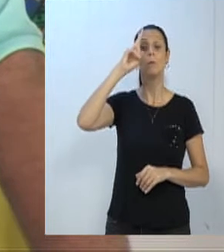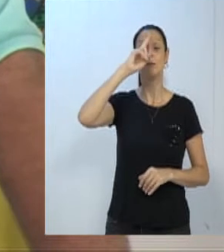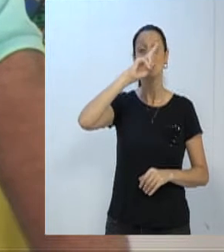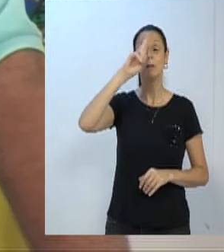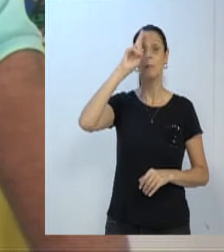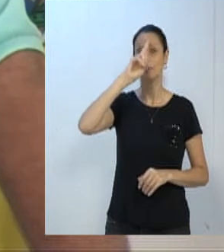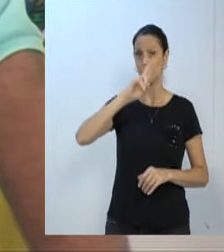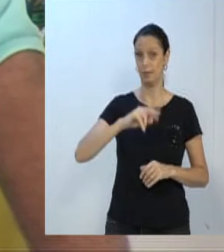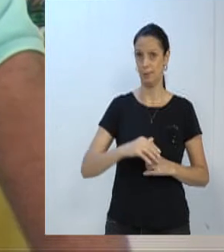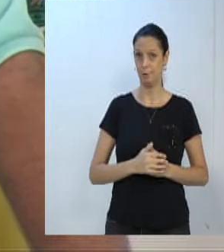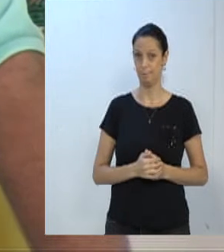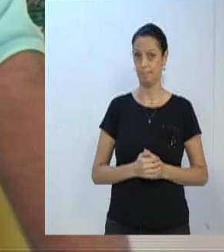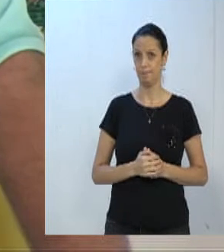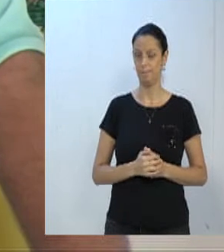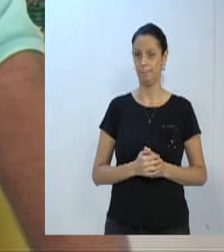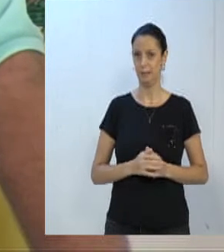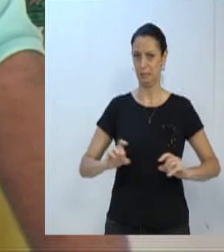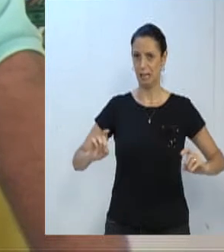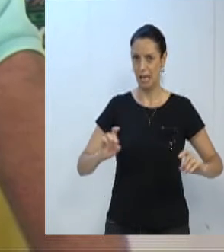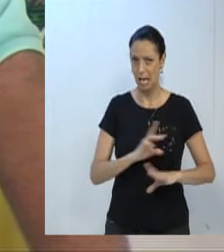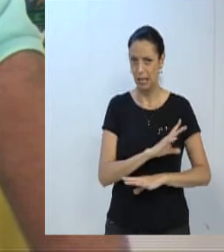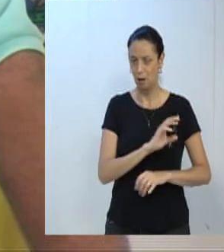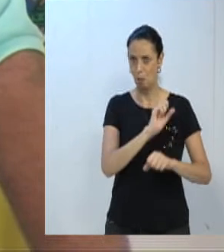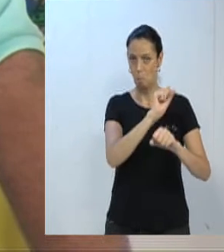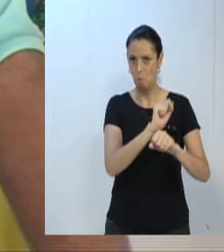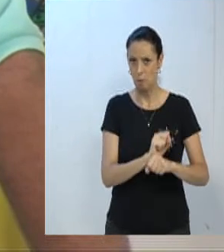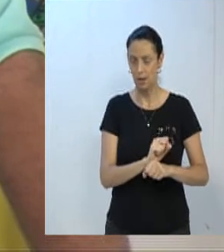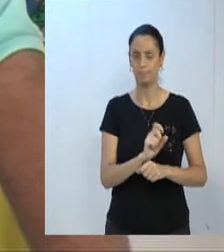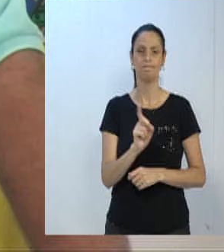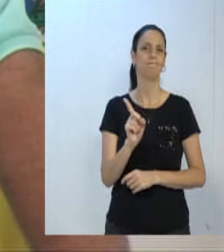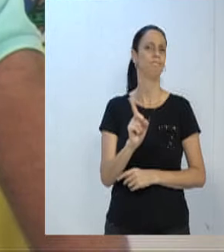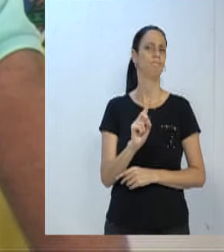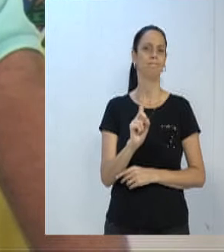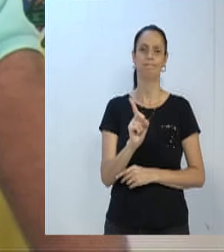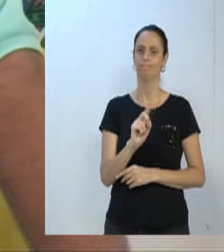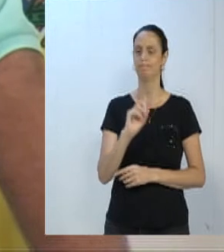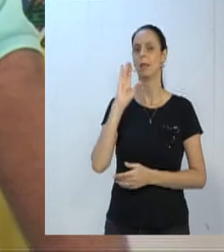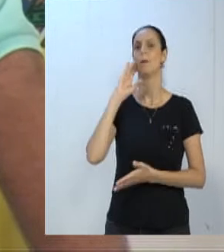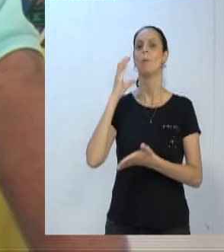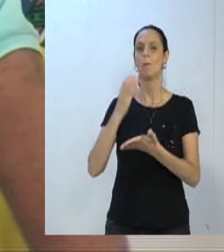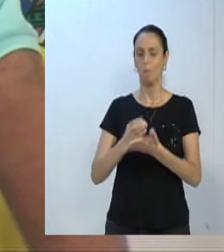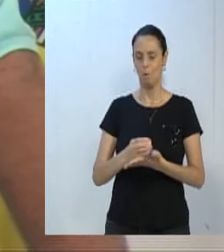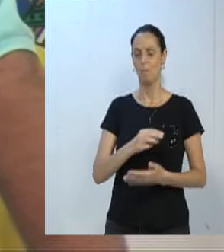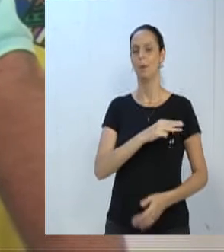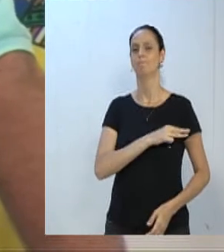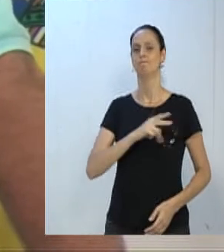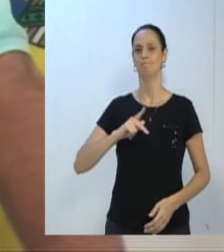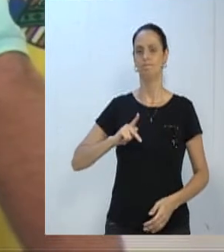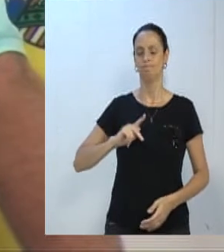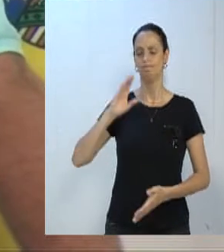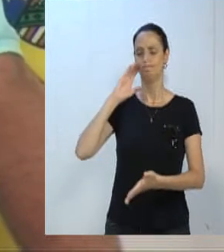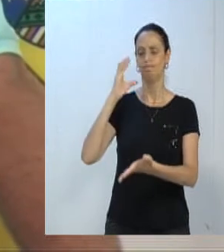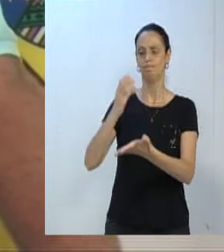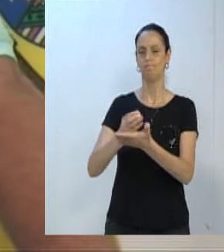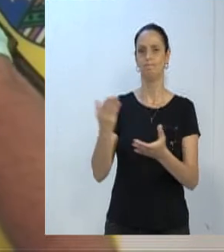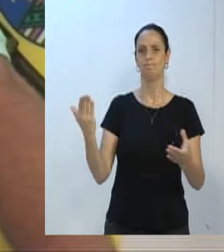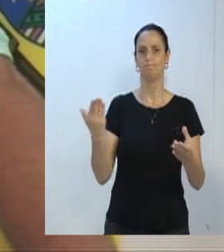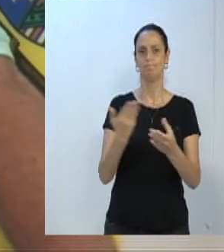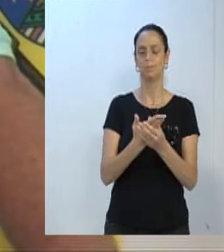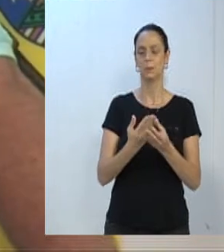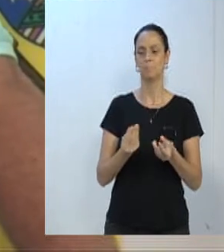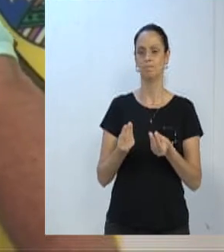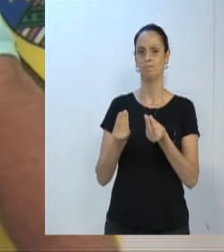que nada parou nada parou eu confio muito no Ministério Público onde se o processo estava bem